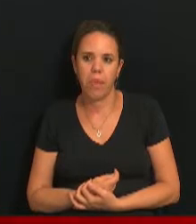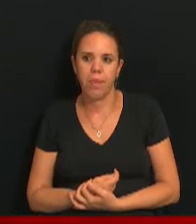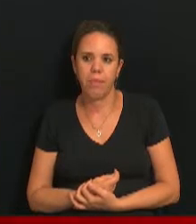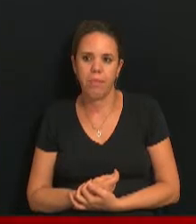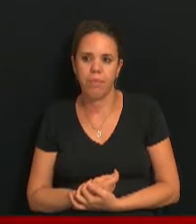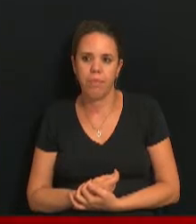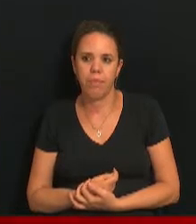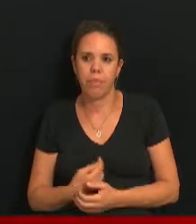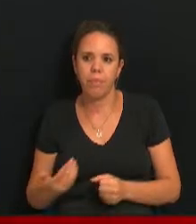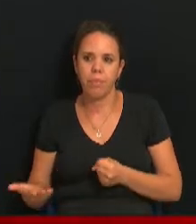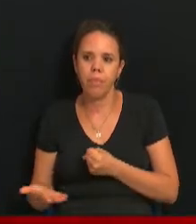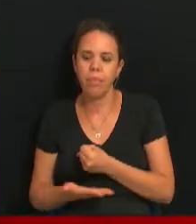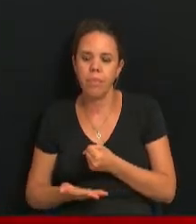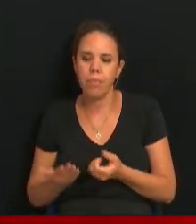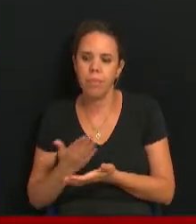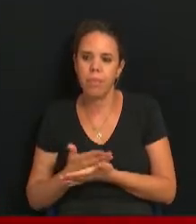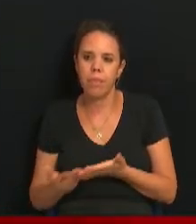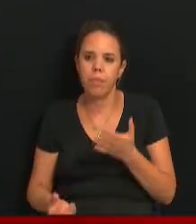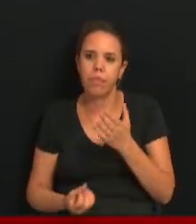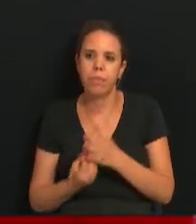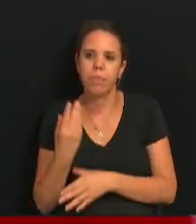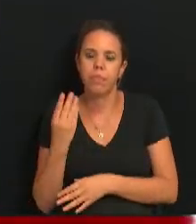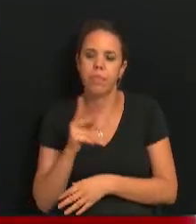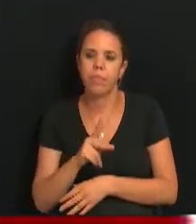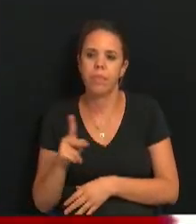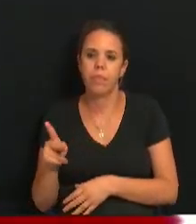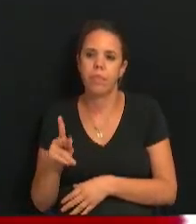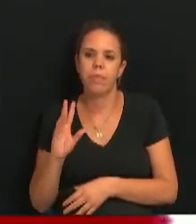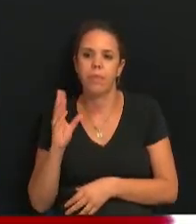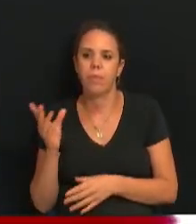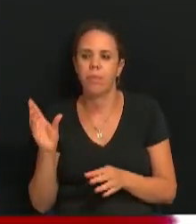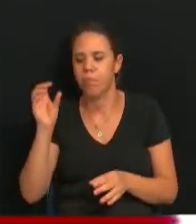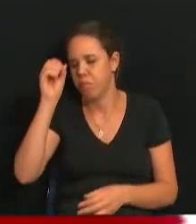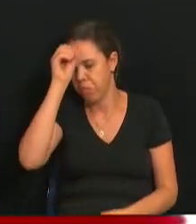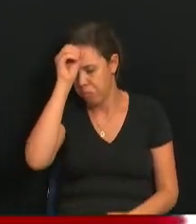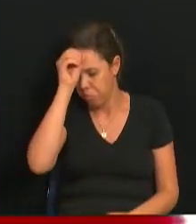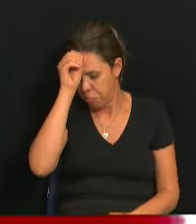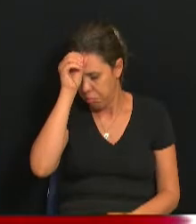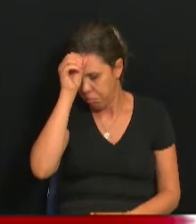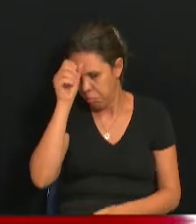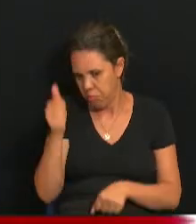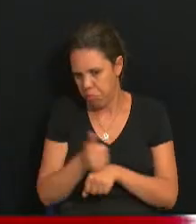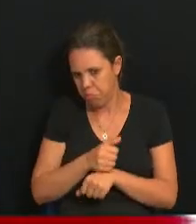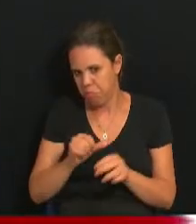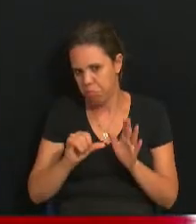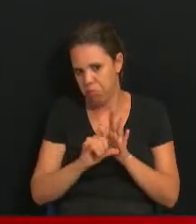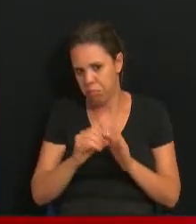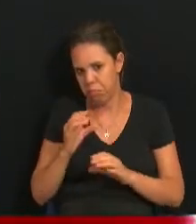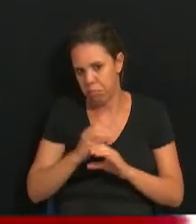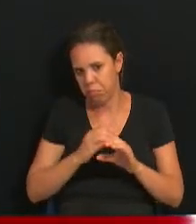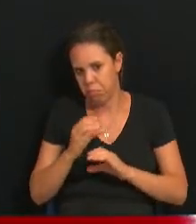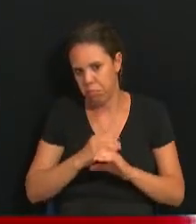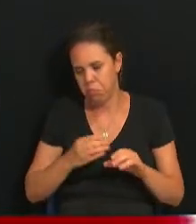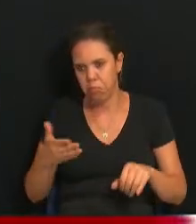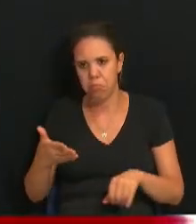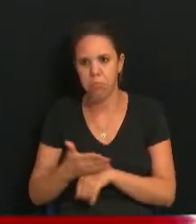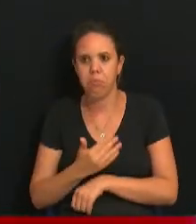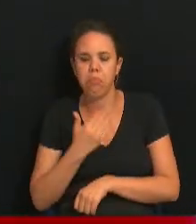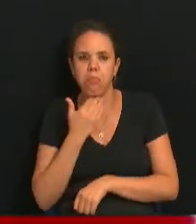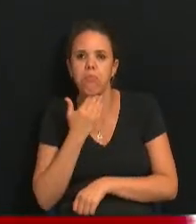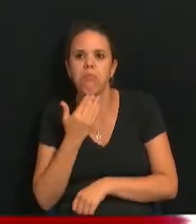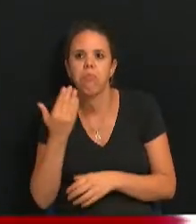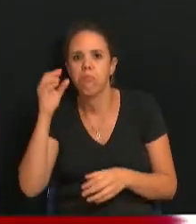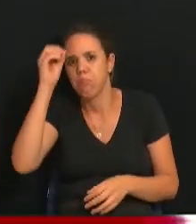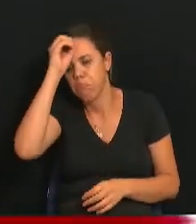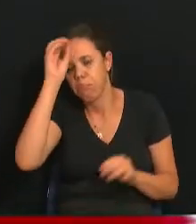detentores desse cargo, né? Nós somos quem entendia menos, né? Vemos lá o edital, prestamos o concurso, entramos, mas não entendíamos como funcionava.